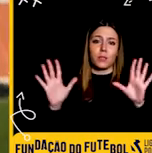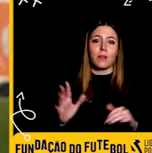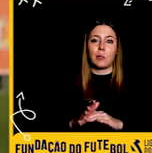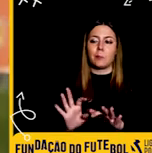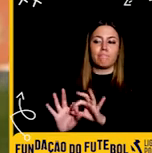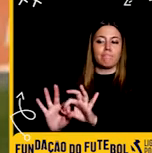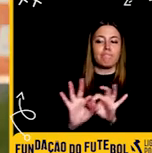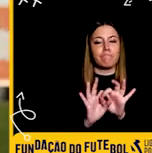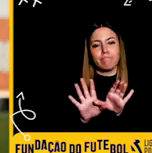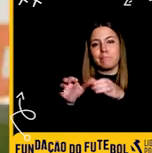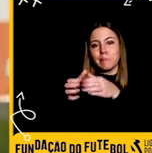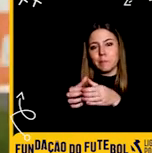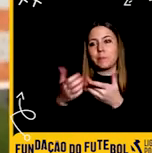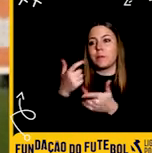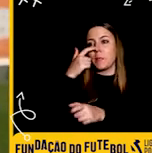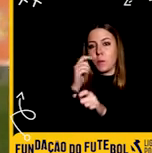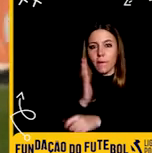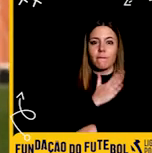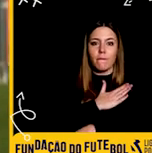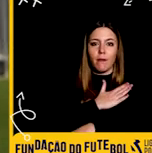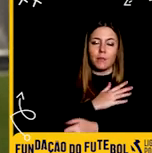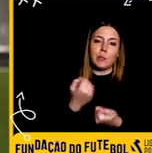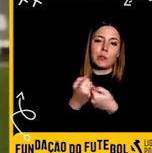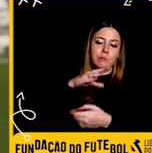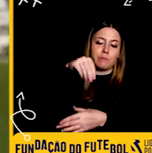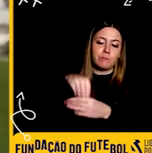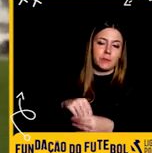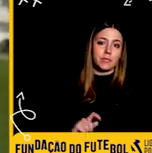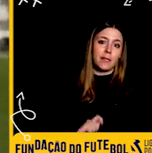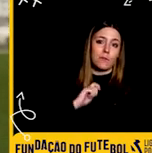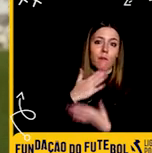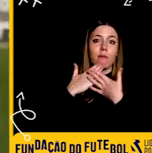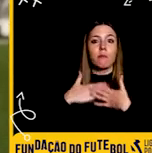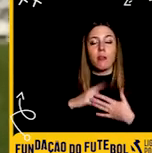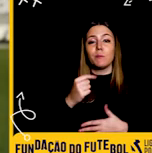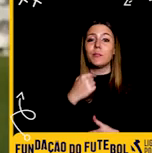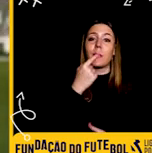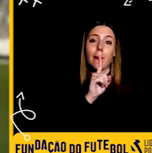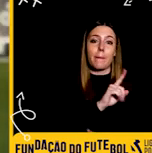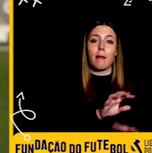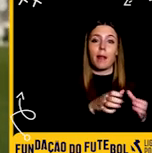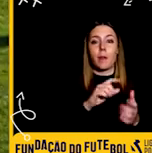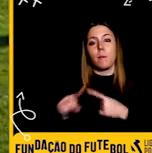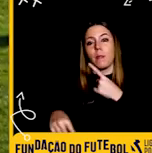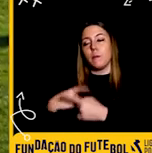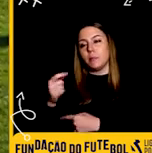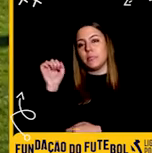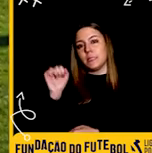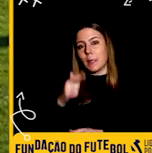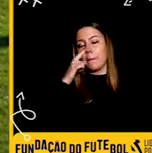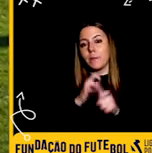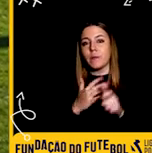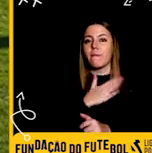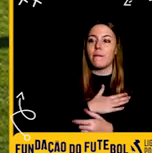óbvio que a comunhão com os adeptos faz parte do jogo e traz-nos essa emoção. Portanto, eu diria primeiro equipa e depois